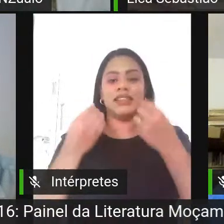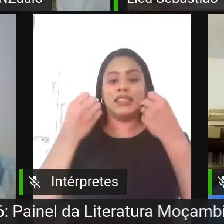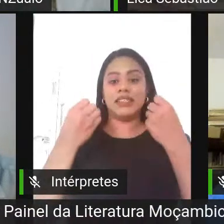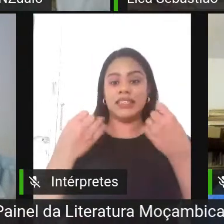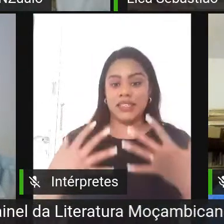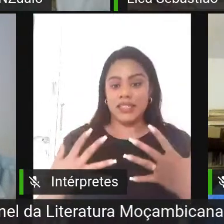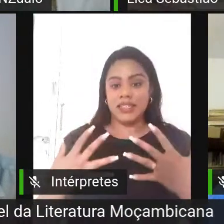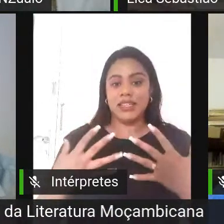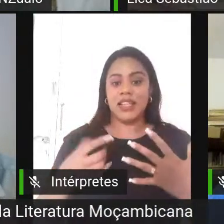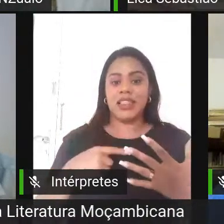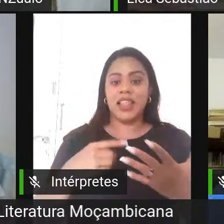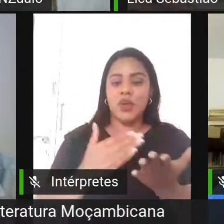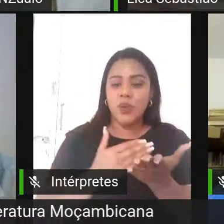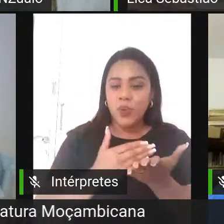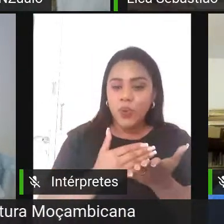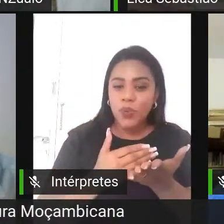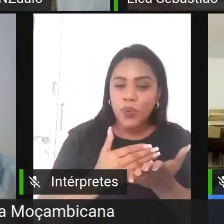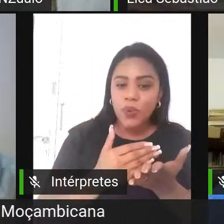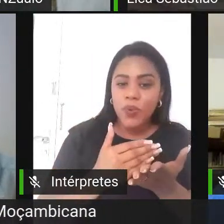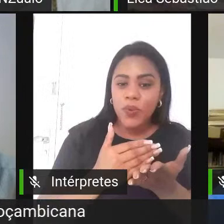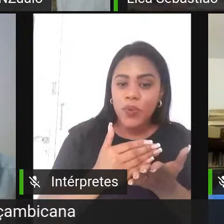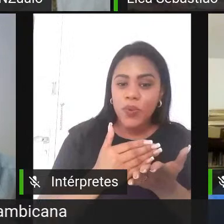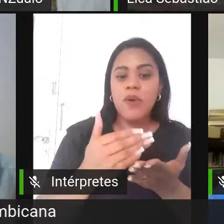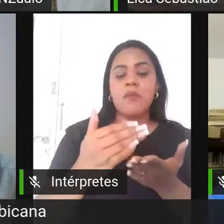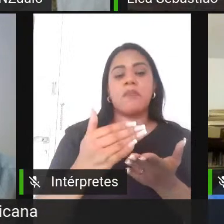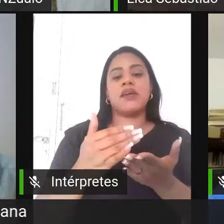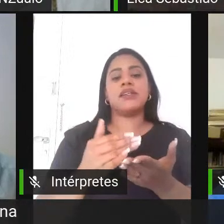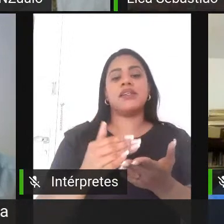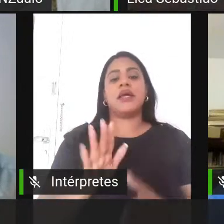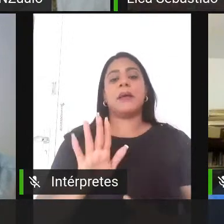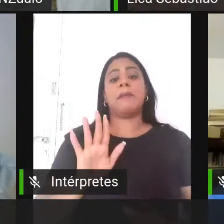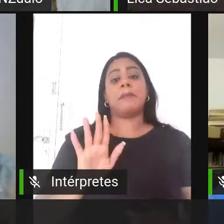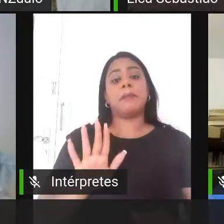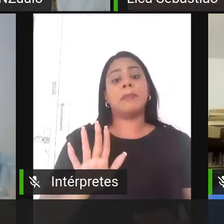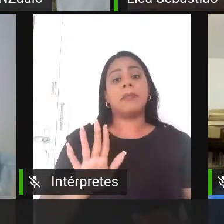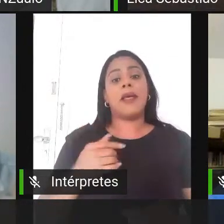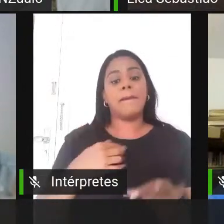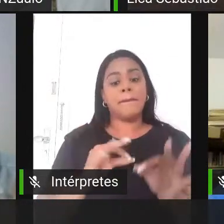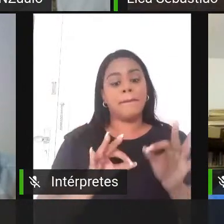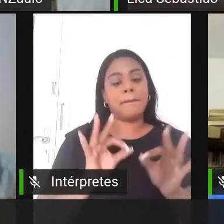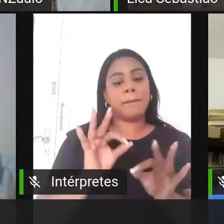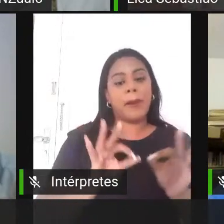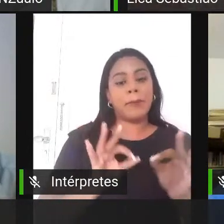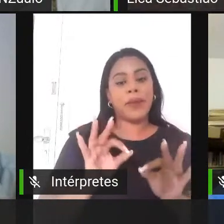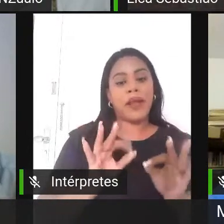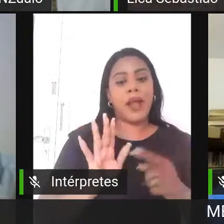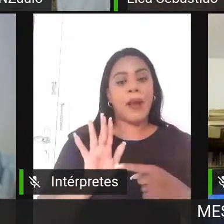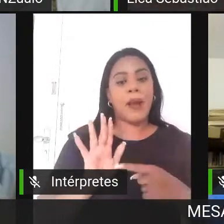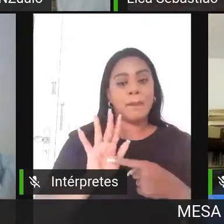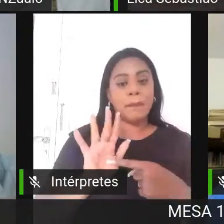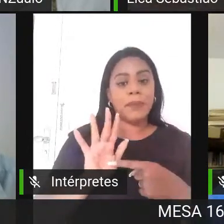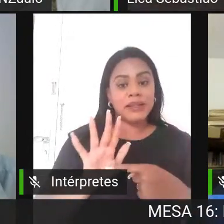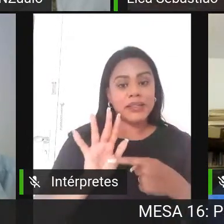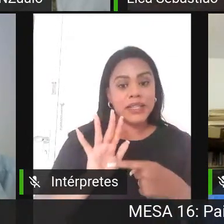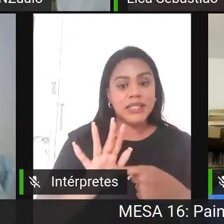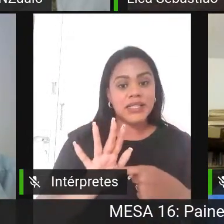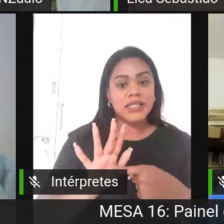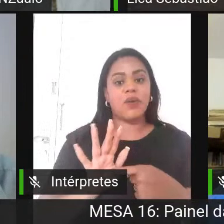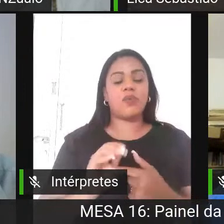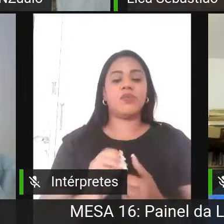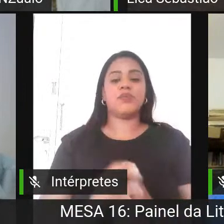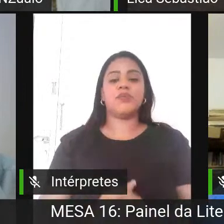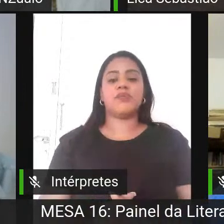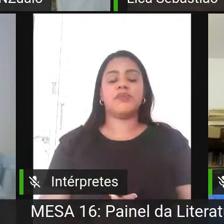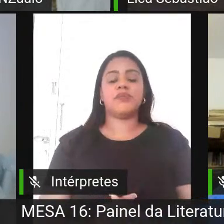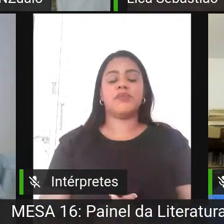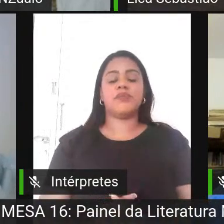Entretanto, nós já havíamos preparado uma apresentação em que ela fazia um determinado trabalho e eu